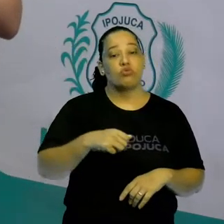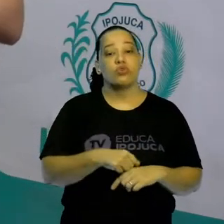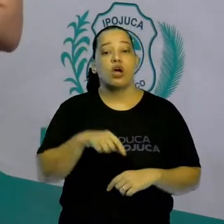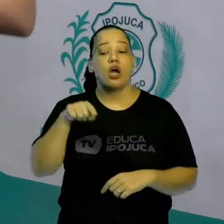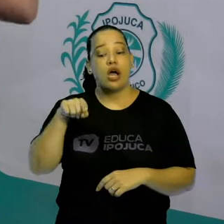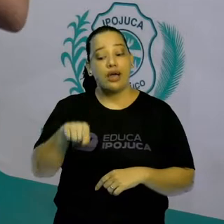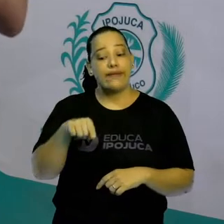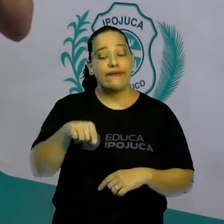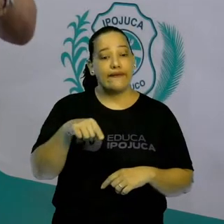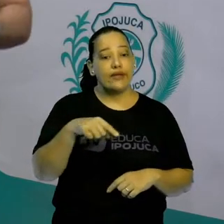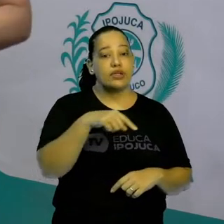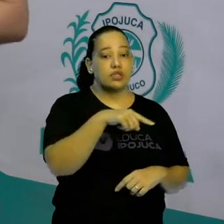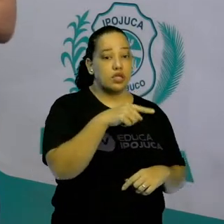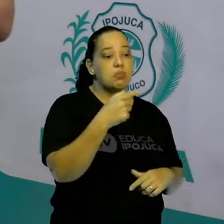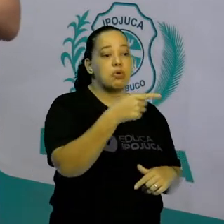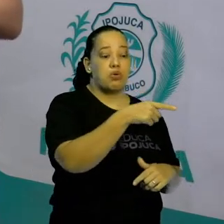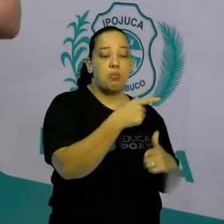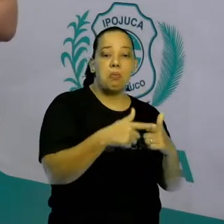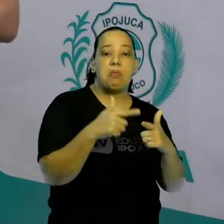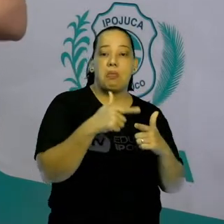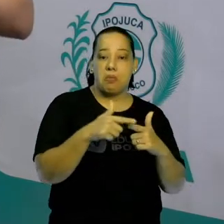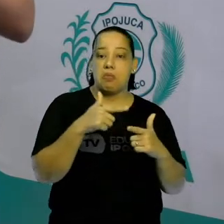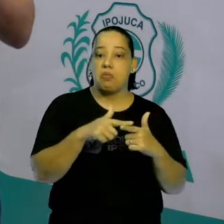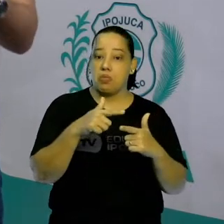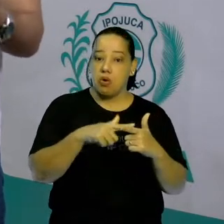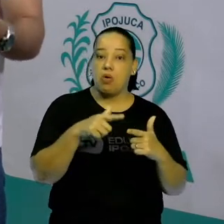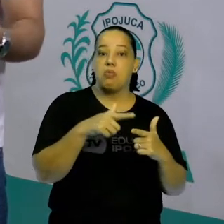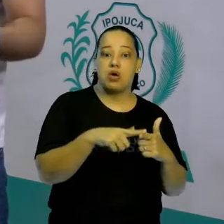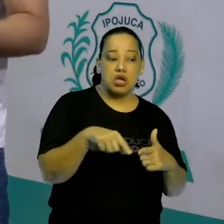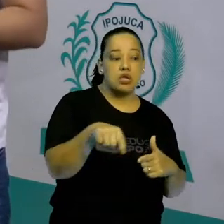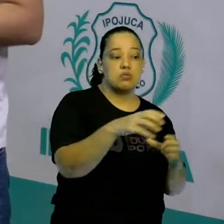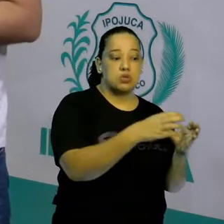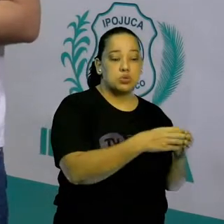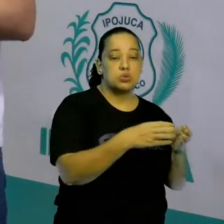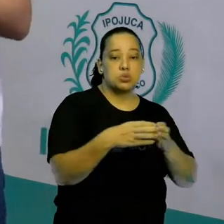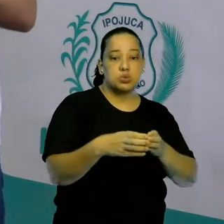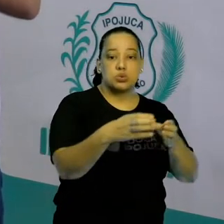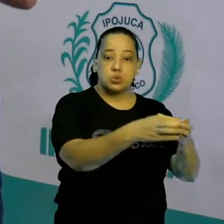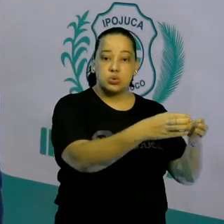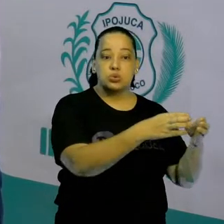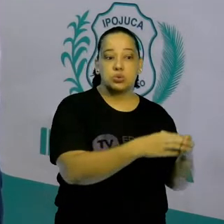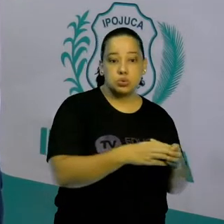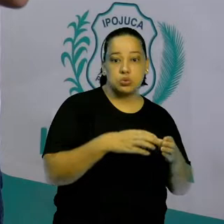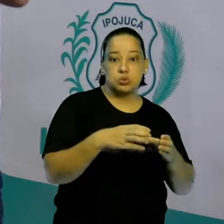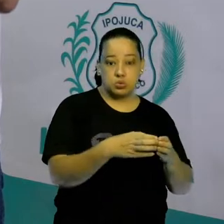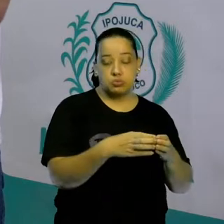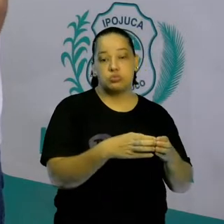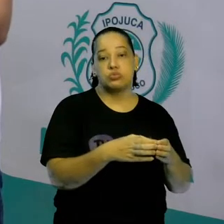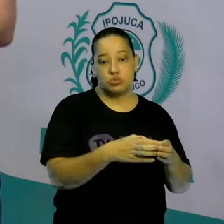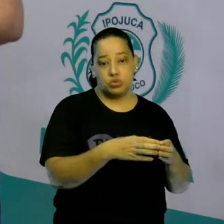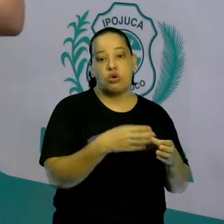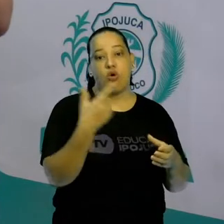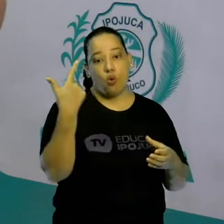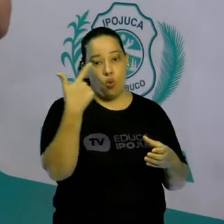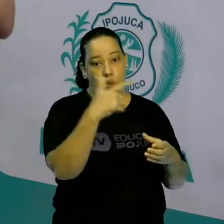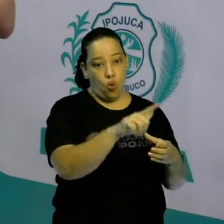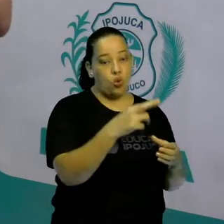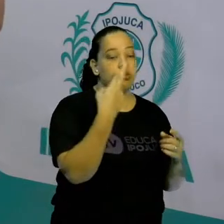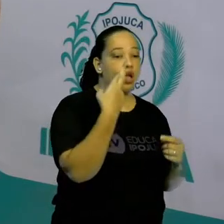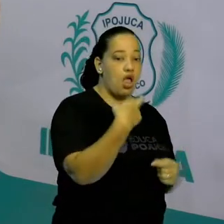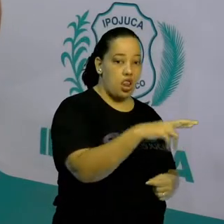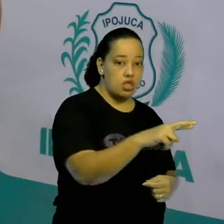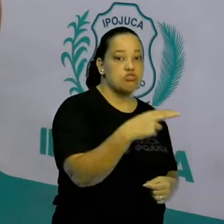ele causa um descontentamento ali entre os anglicanos, tá? Lembrando que é uma outra religião